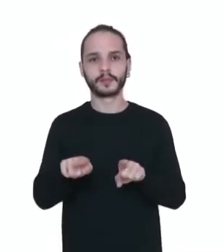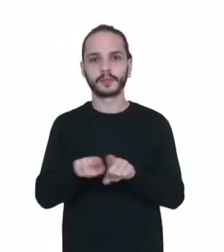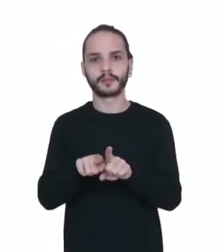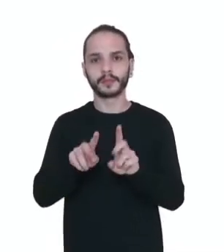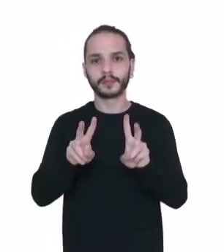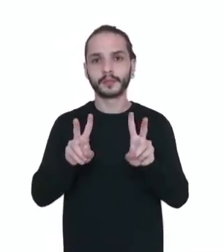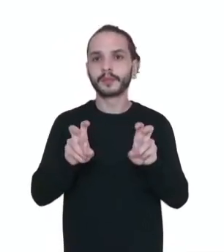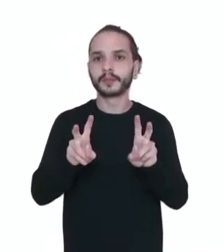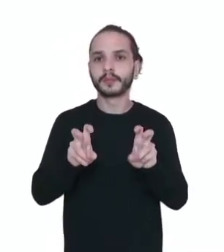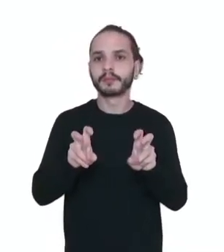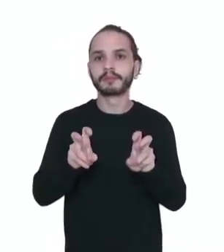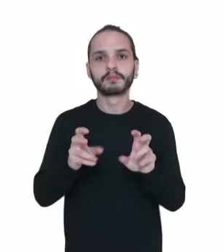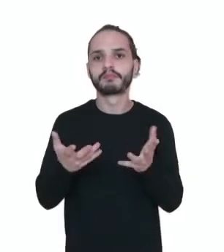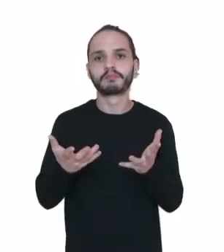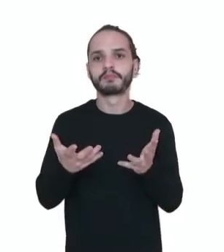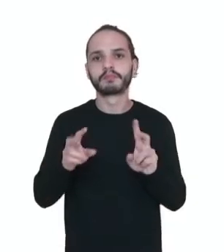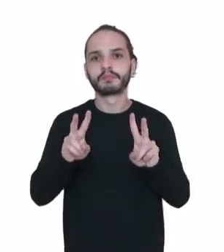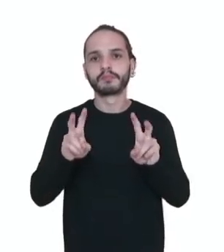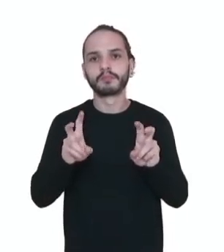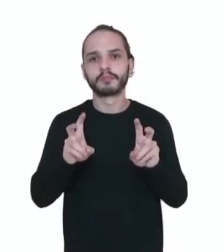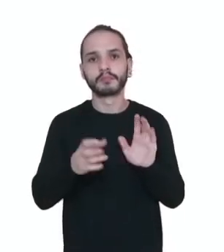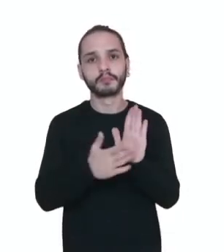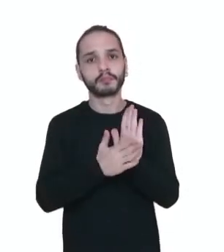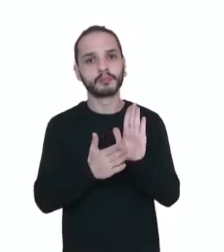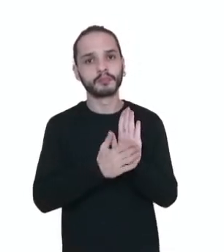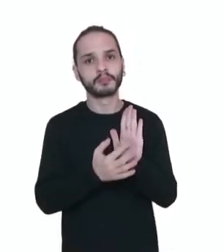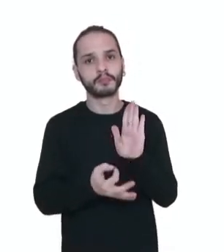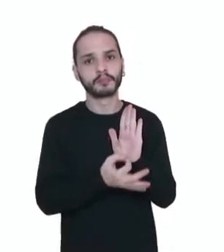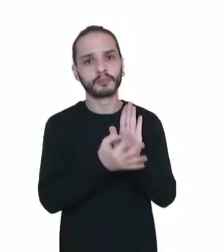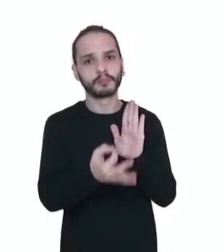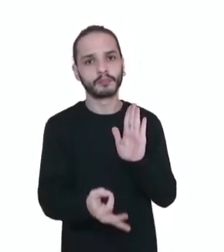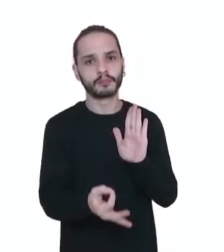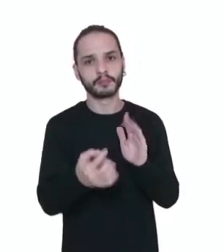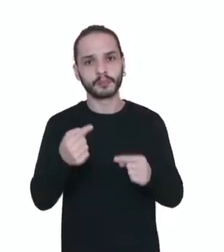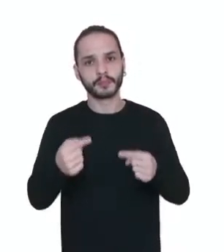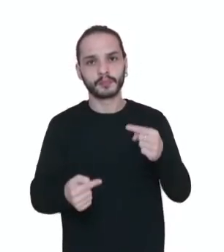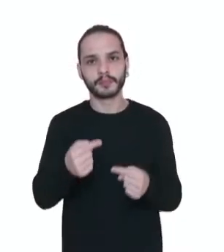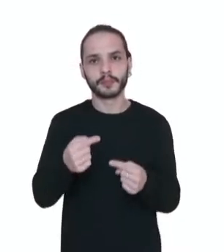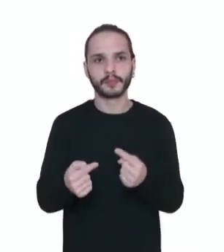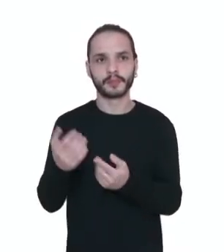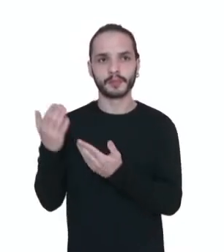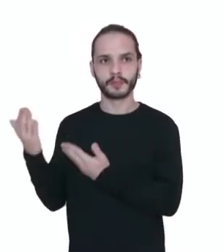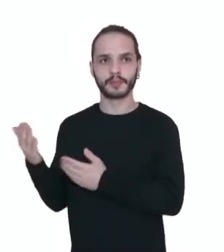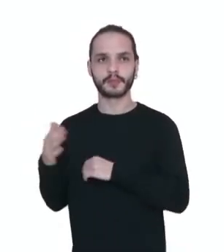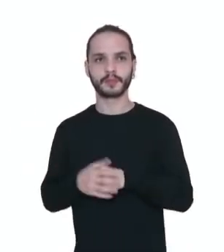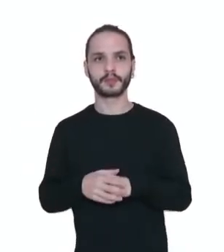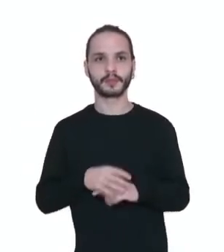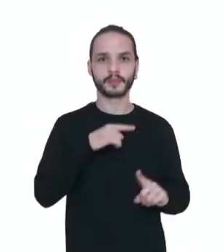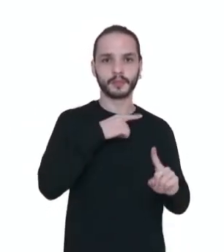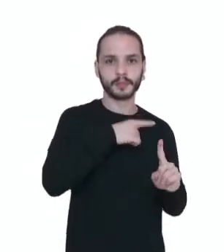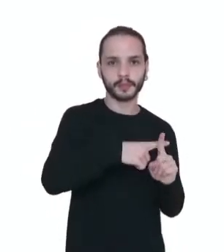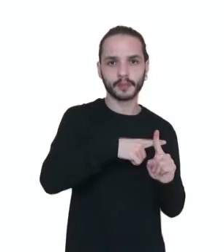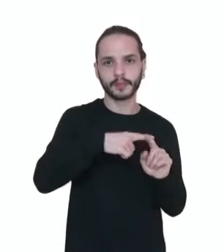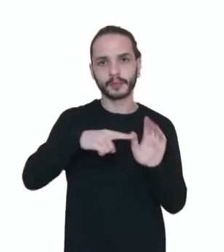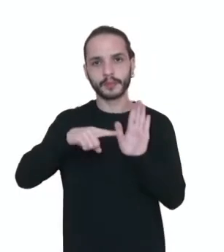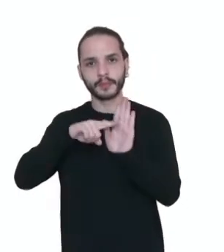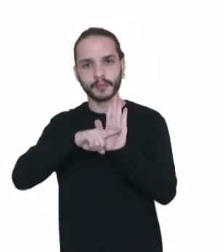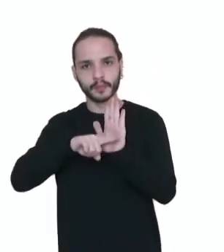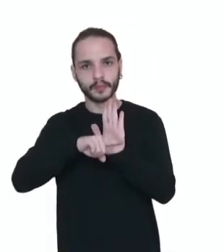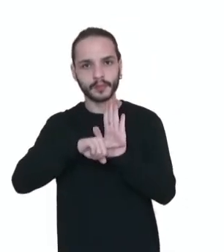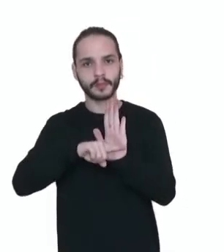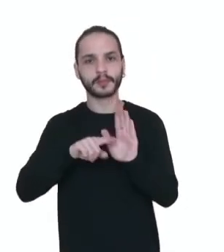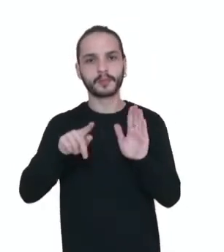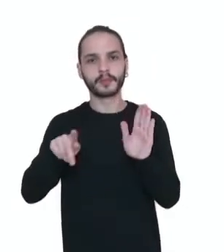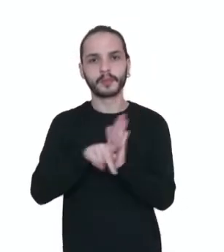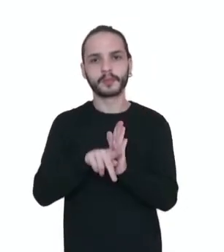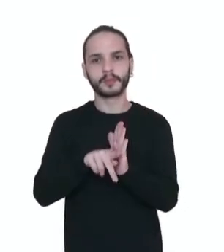né? O tema, a gente está sugerindo para vocês a discussão do seguinte tema: vantagens e desvantagens entre